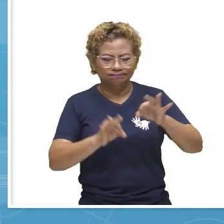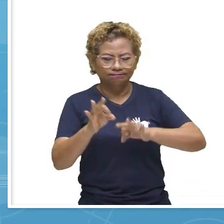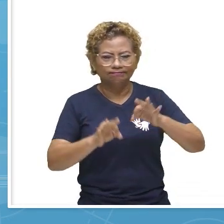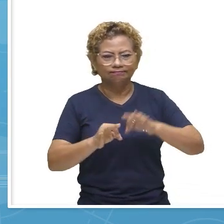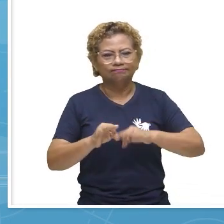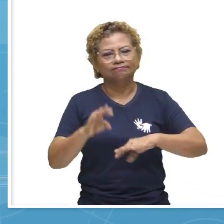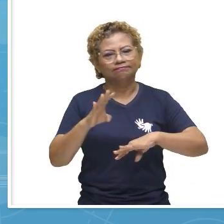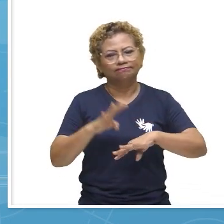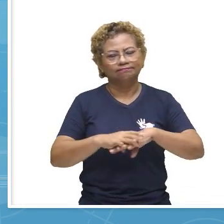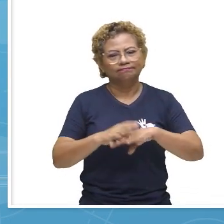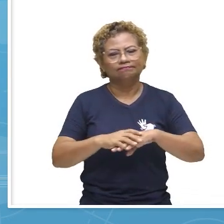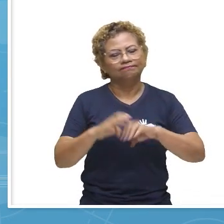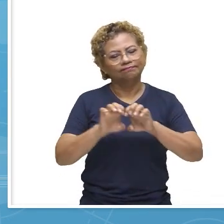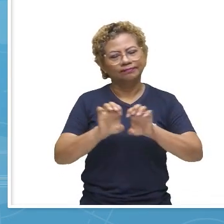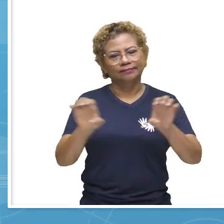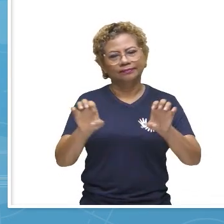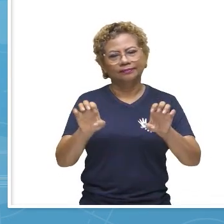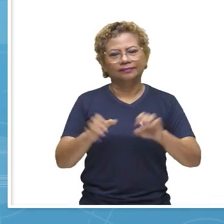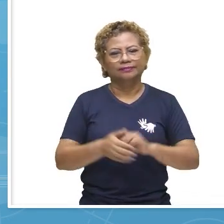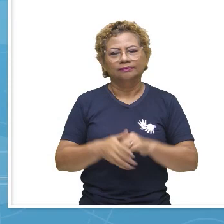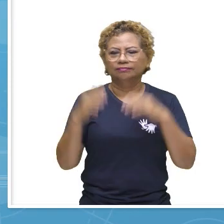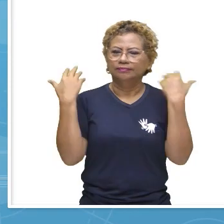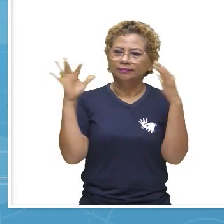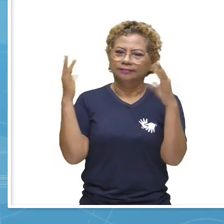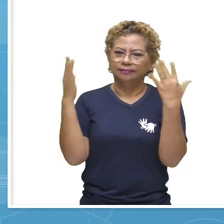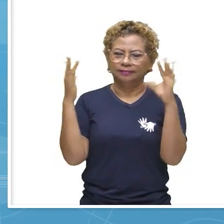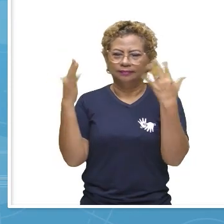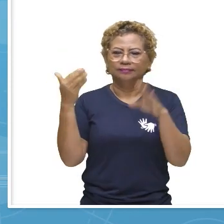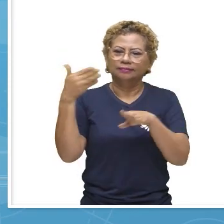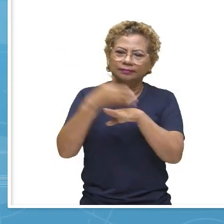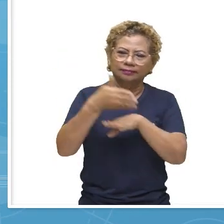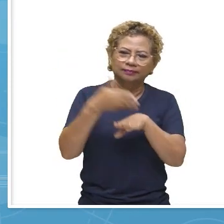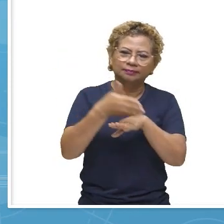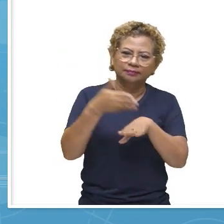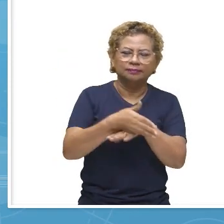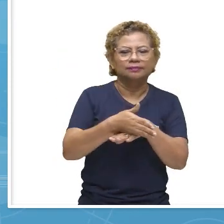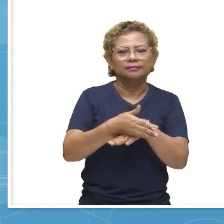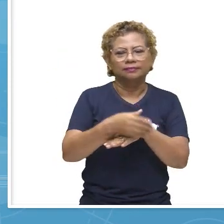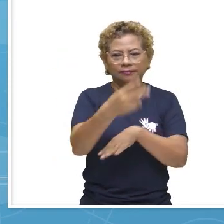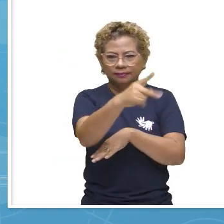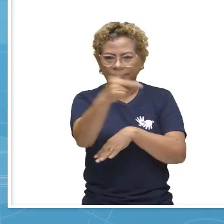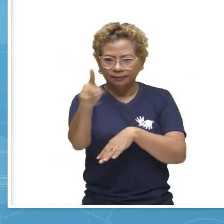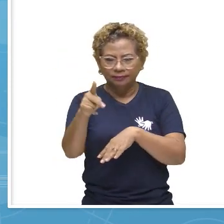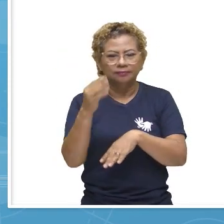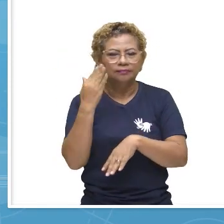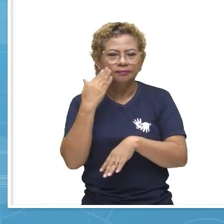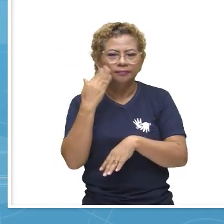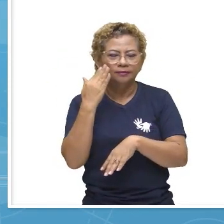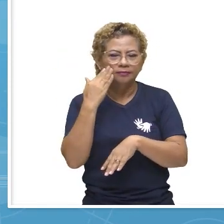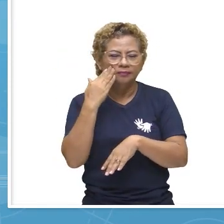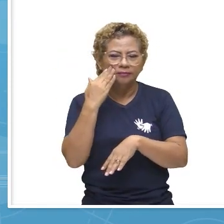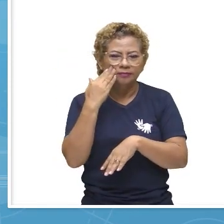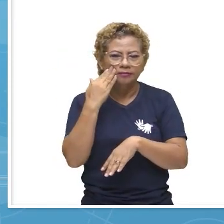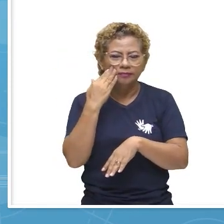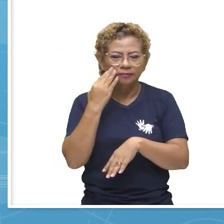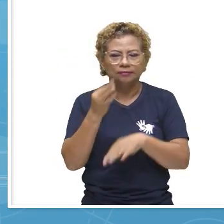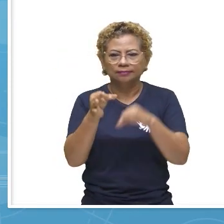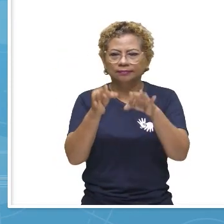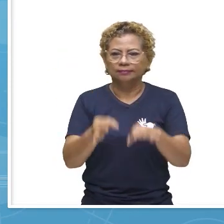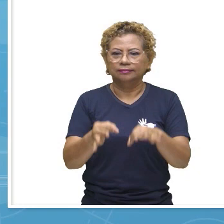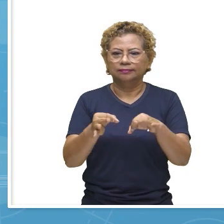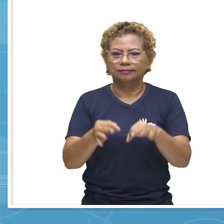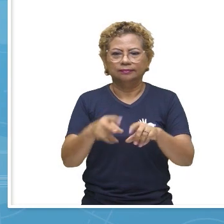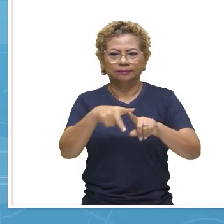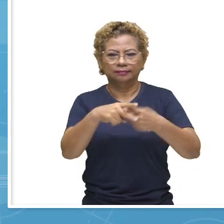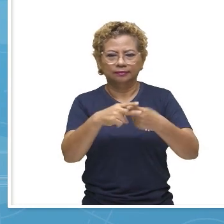né? Muito bem, parabéns pelas participações de vocês. A gente vai verificar, então, o gabarito aí dessas